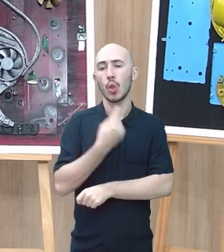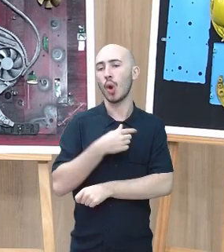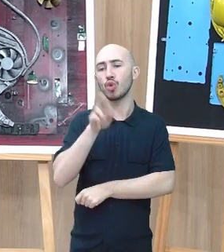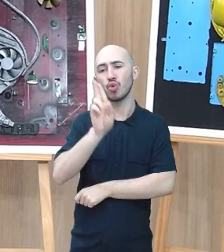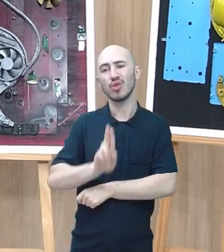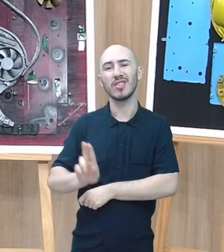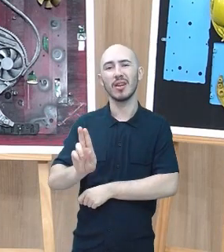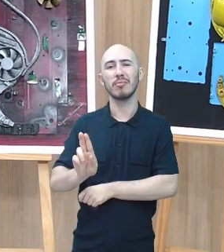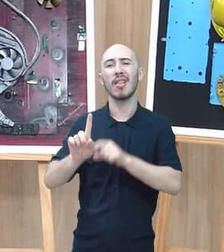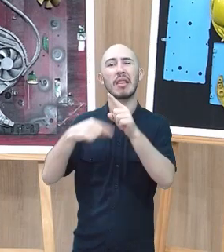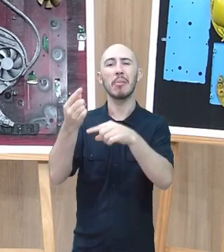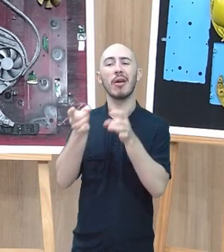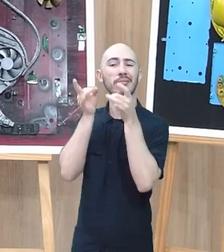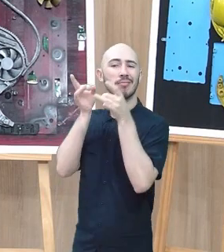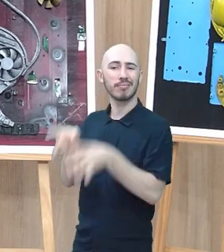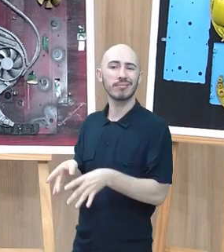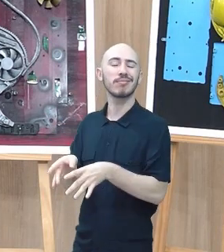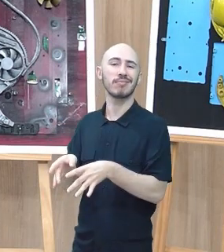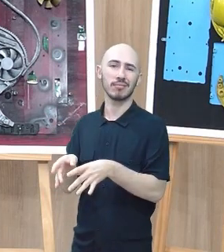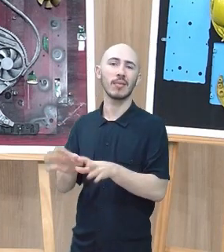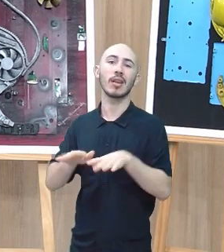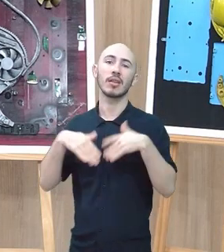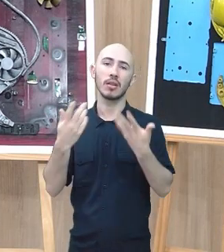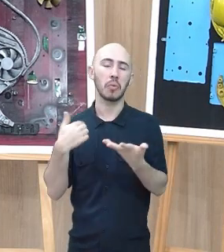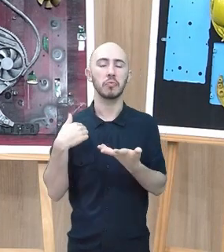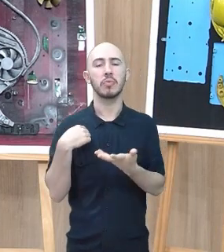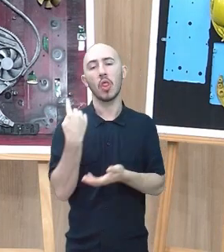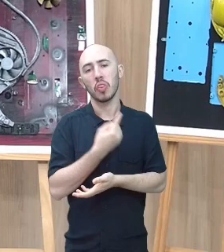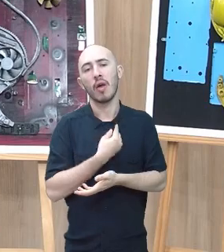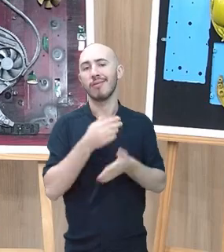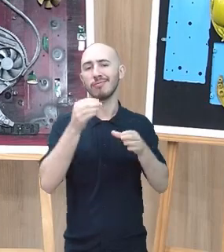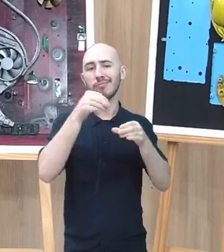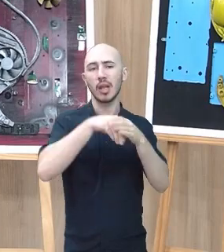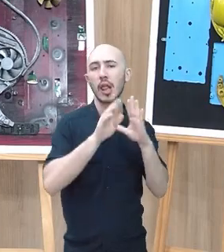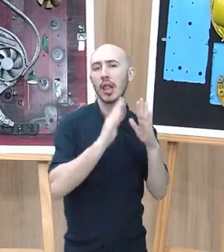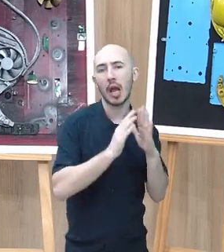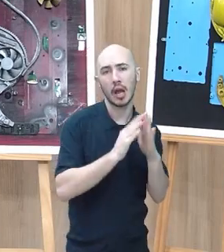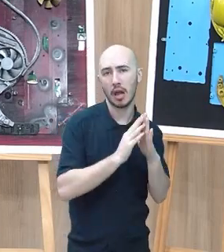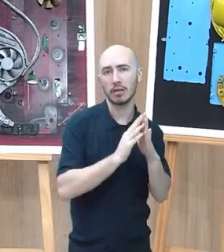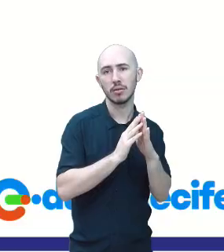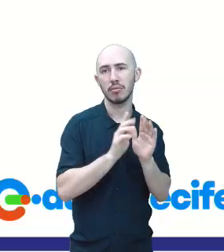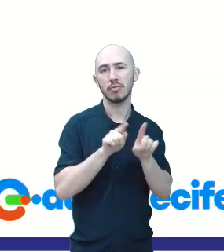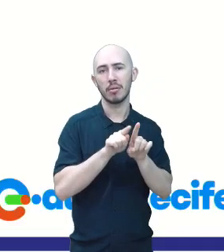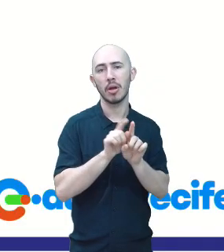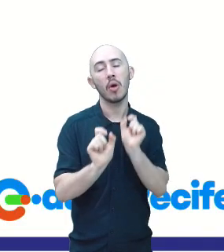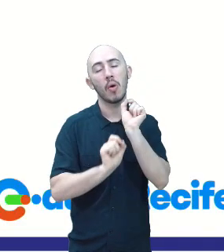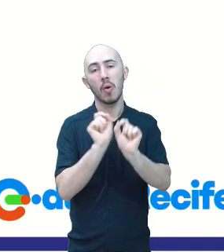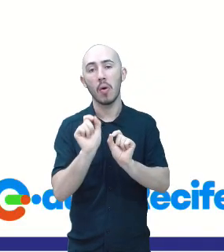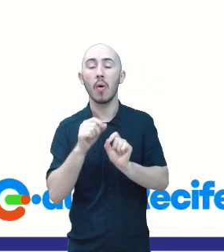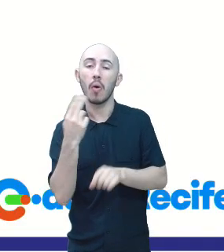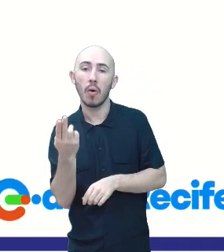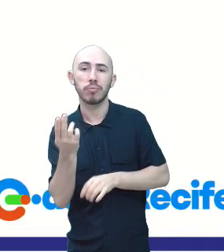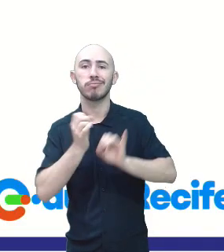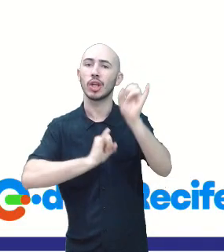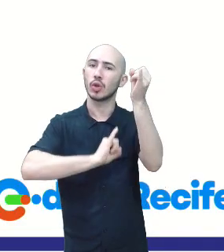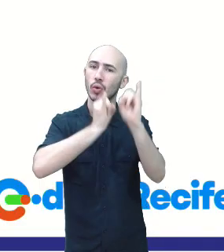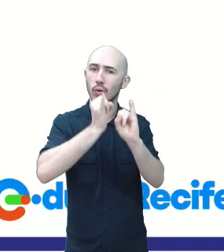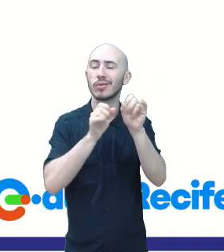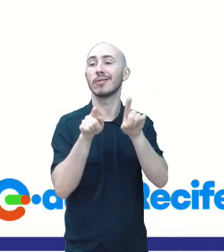Qualquer material sólido de origem domiciliar, né, o que a gente produz em casa, industrial, pelas